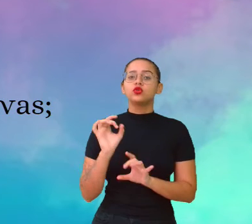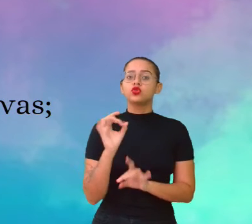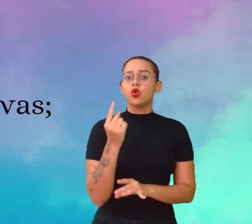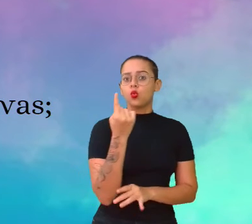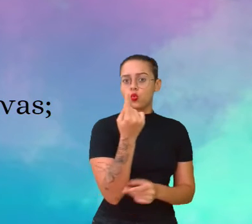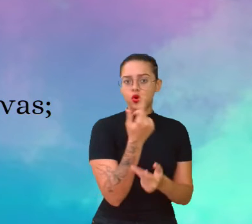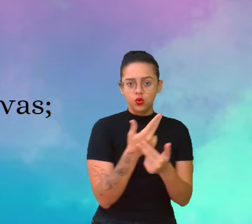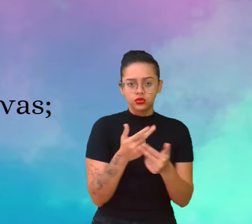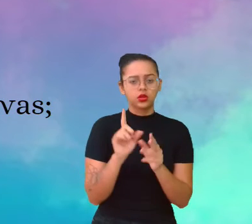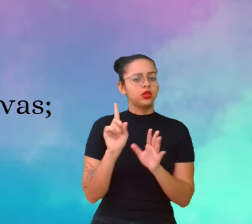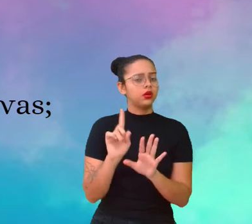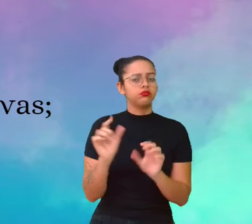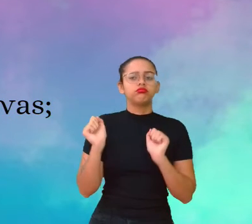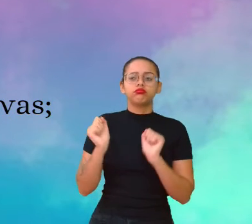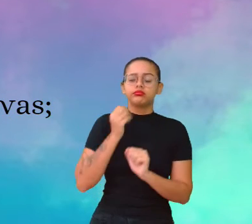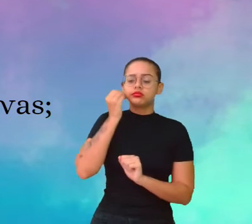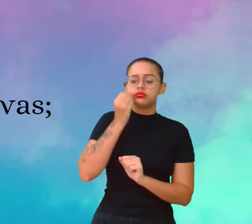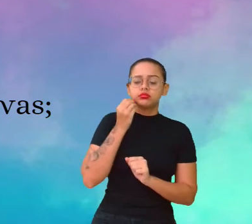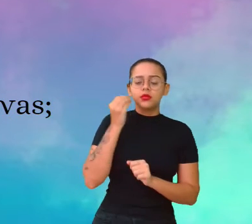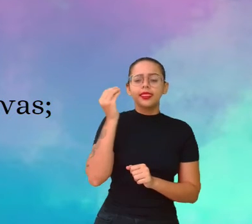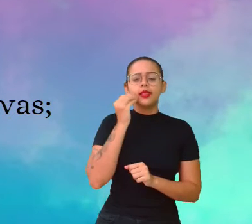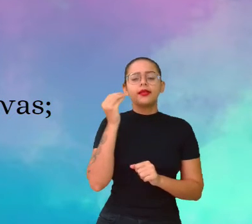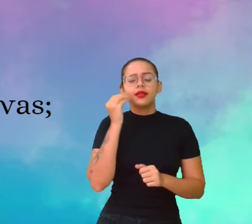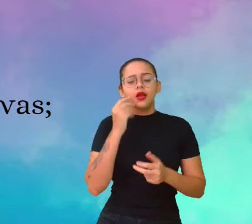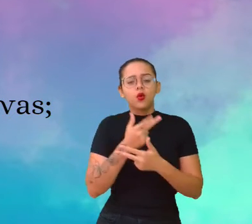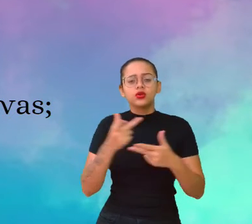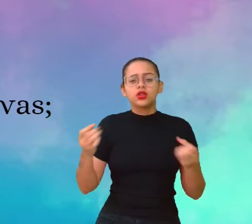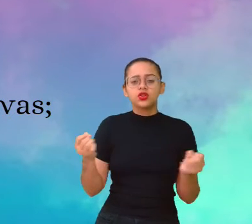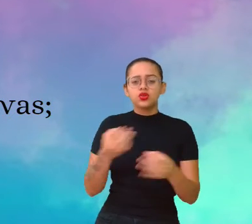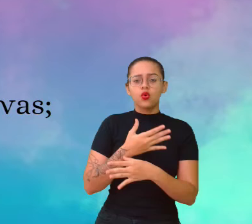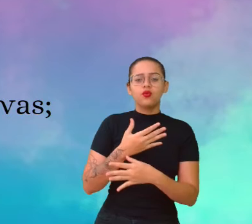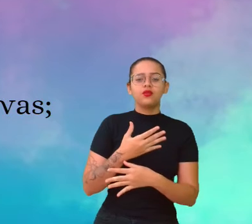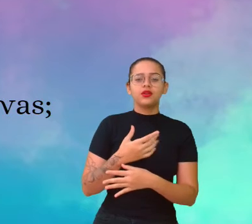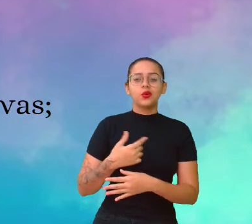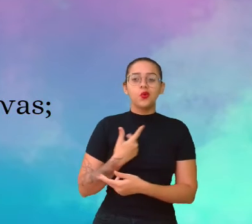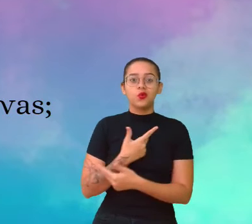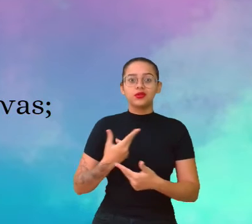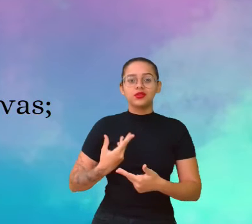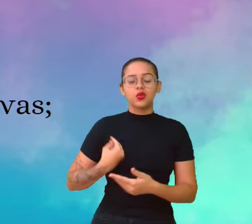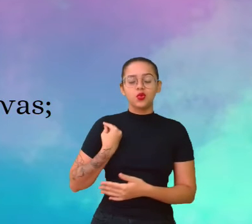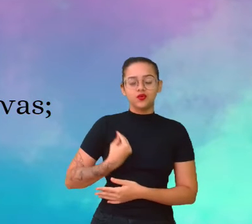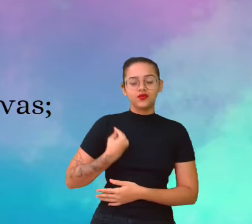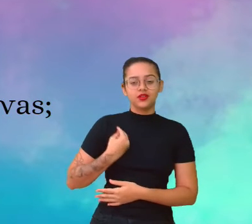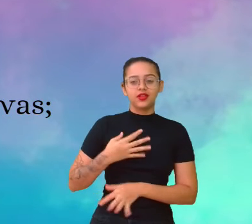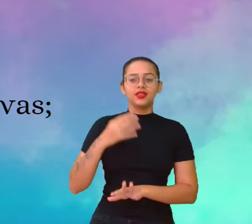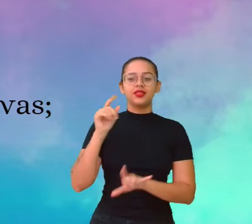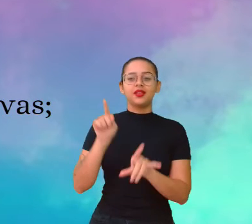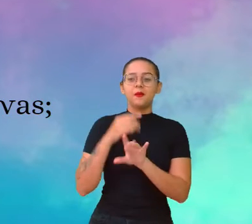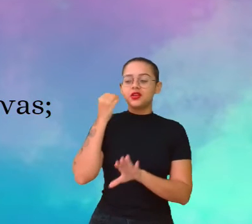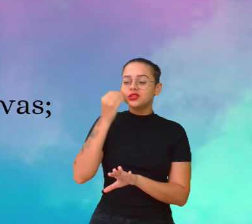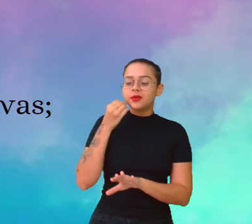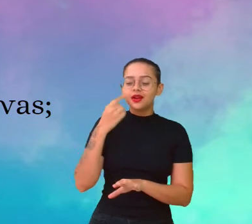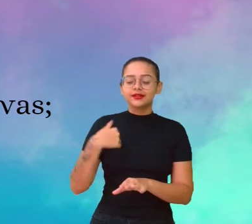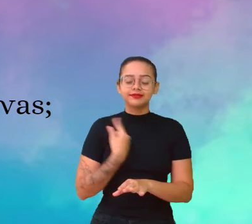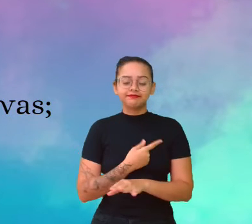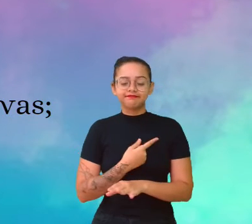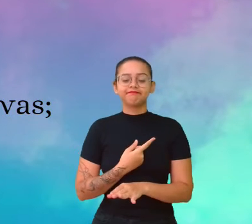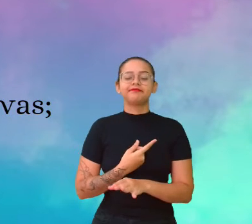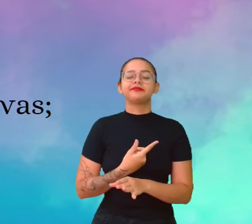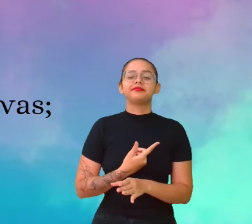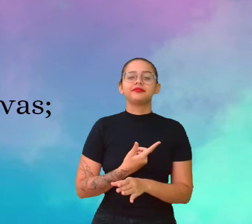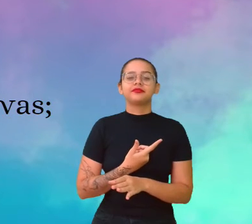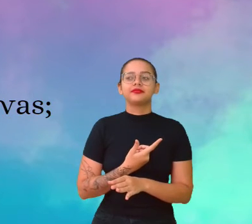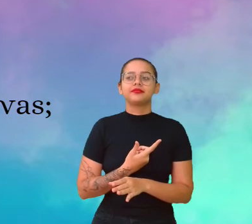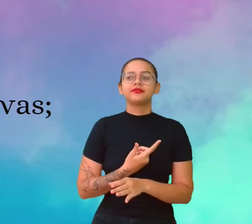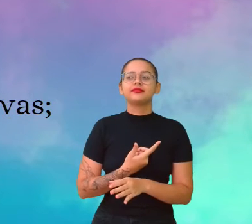pode experimentar e tentar coisas novas para a nossa vida. E até a experiência, ela faz com que a gente alie em coisas